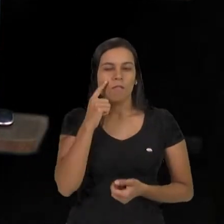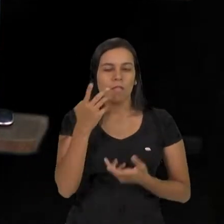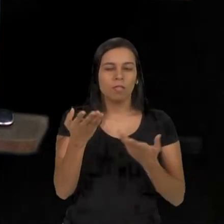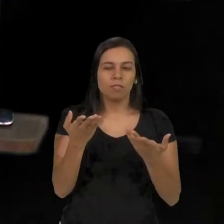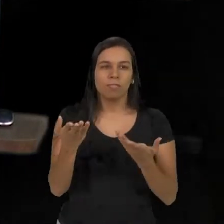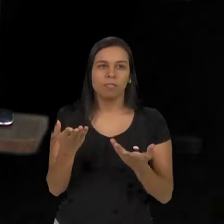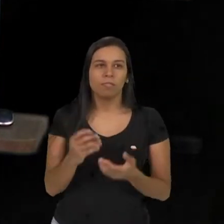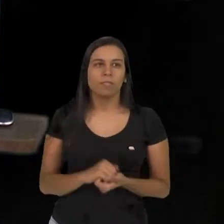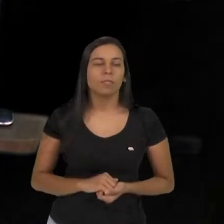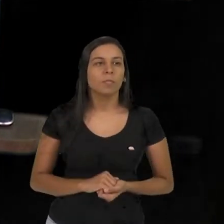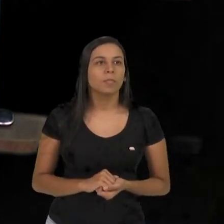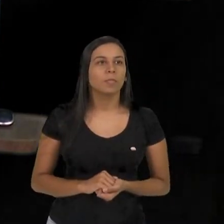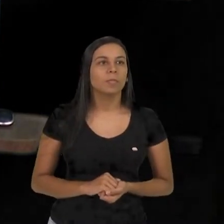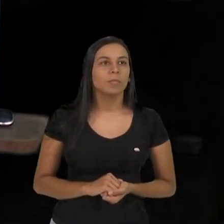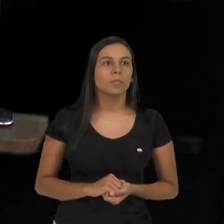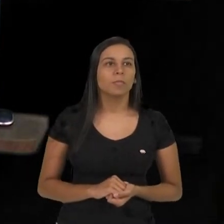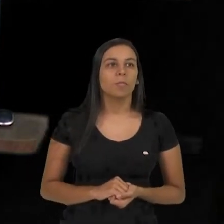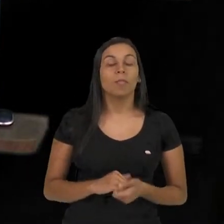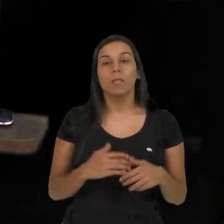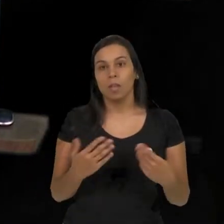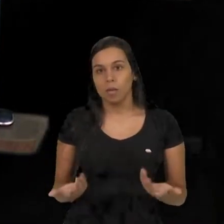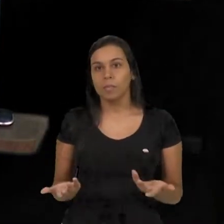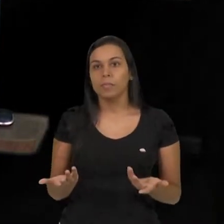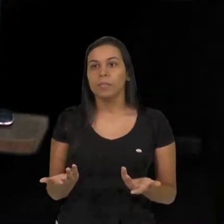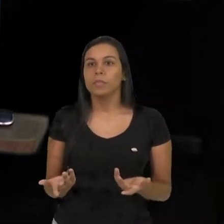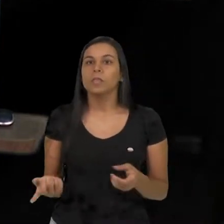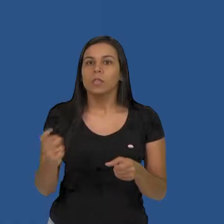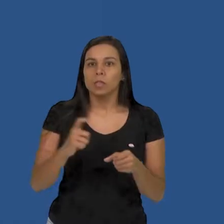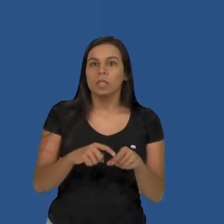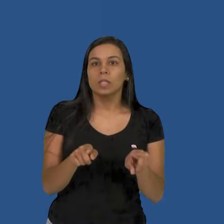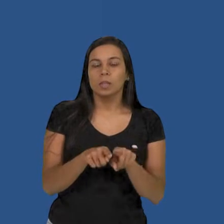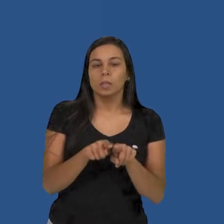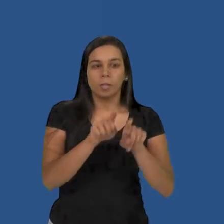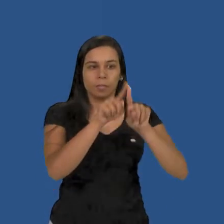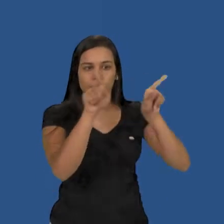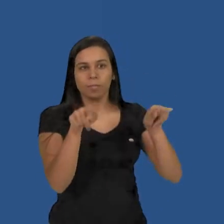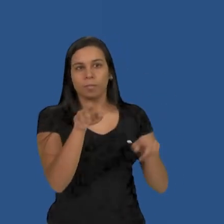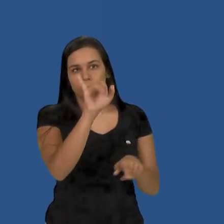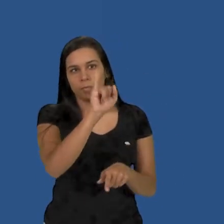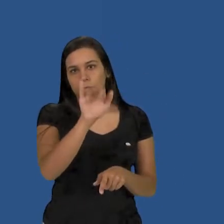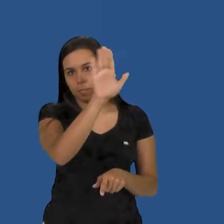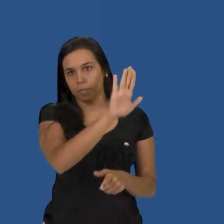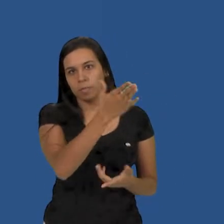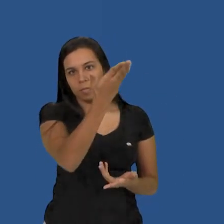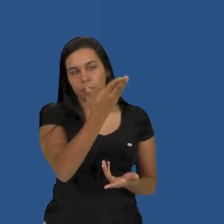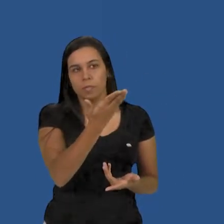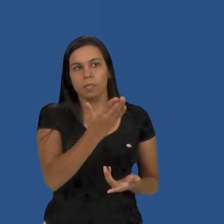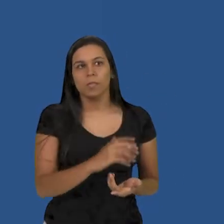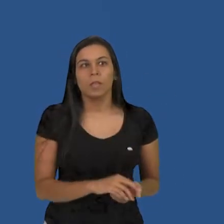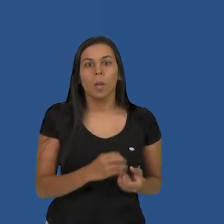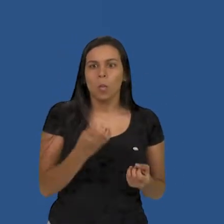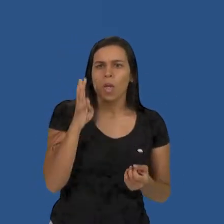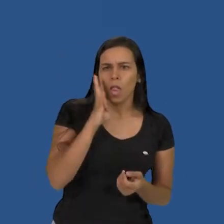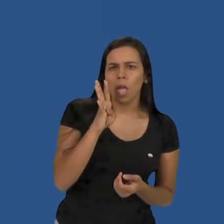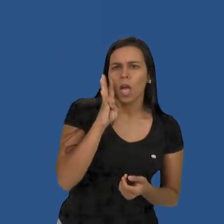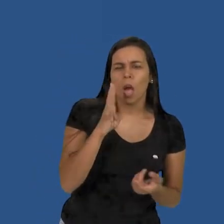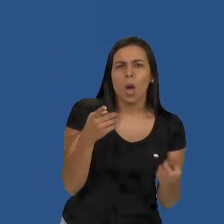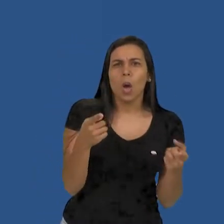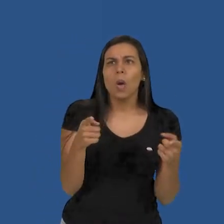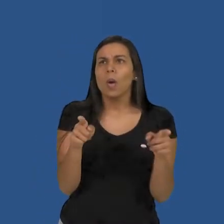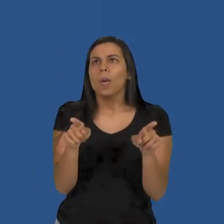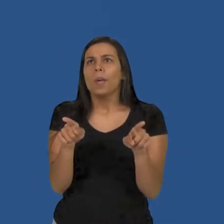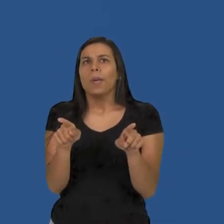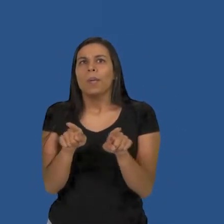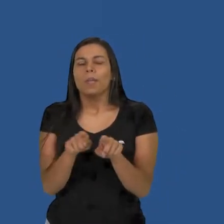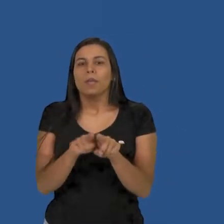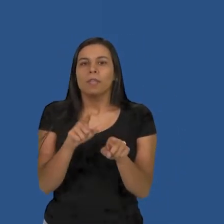redor. Bom, voltamos com a charge, esse é do Enem de 2011, e tem muito legal essa charge aí, porque tem uma figura que